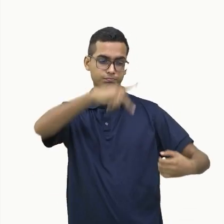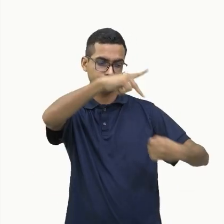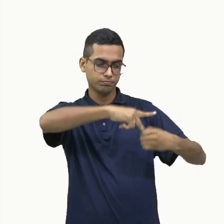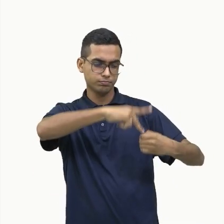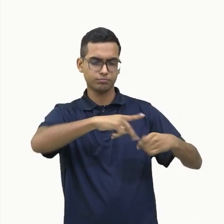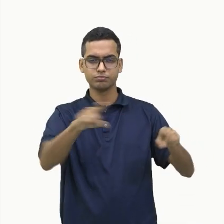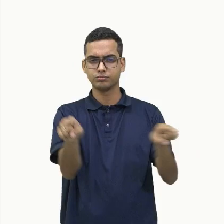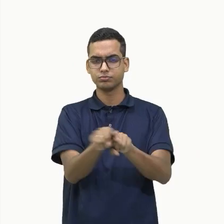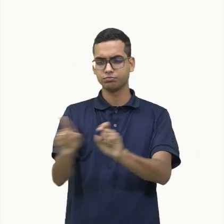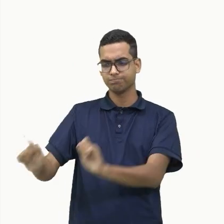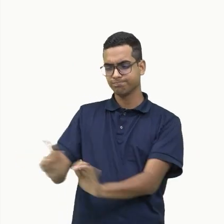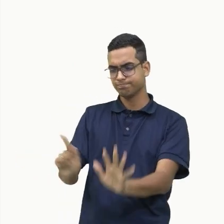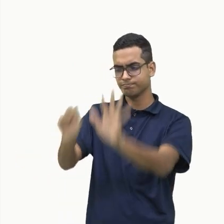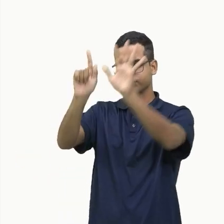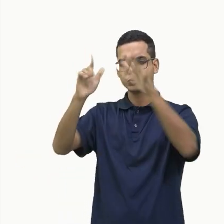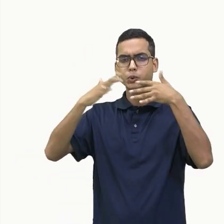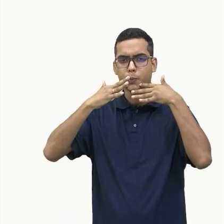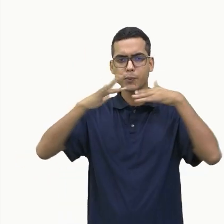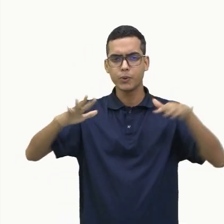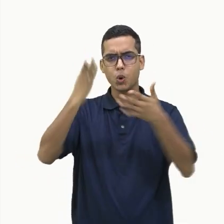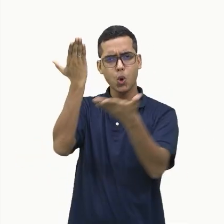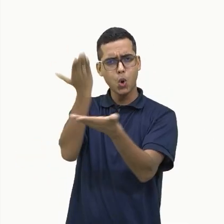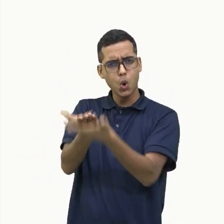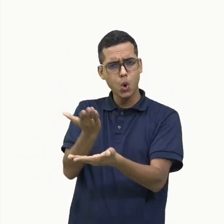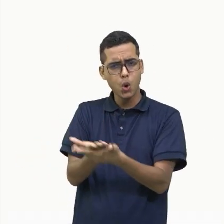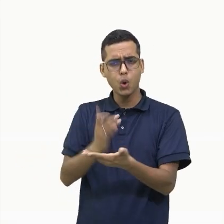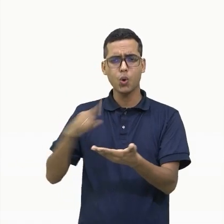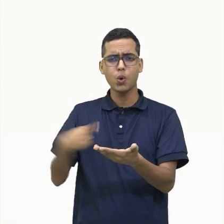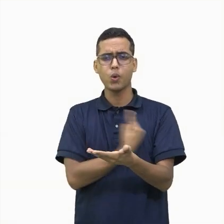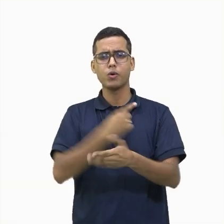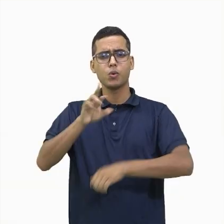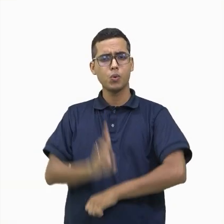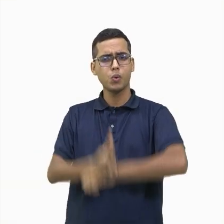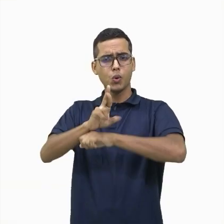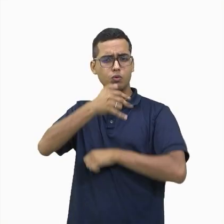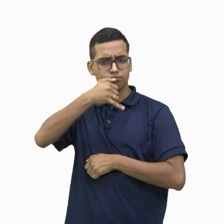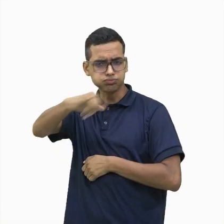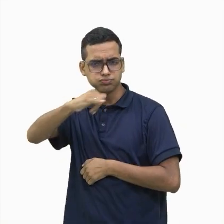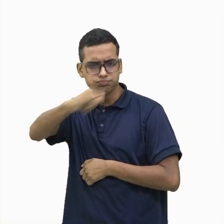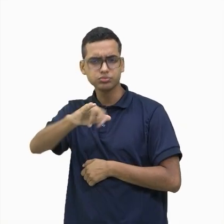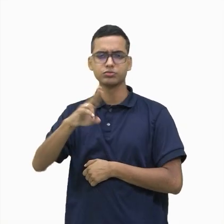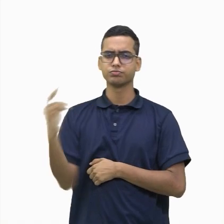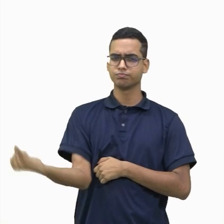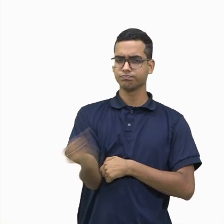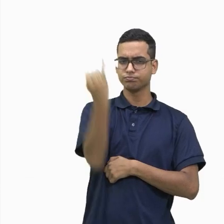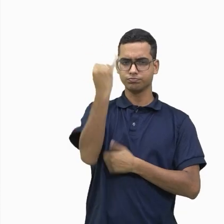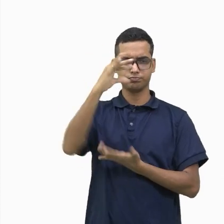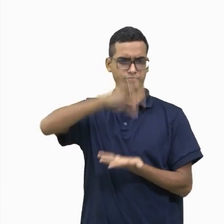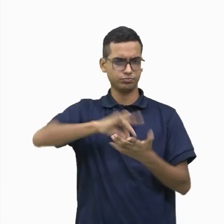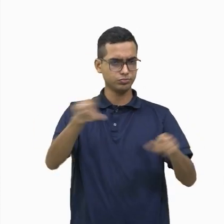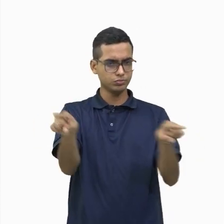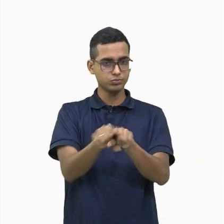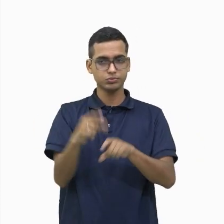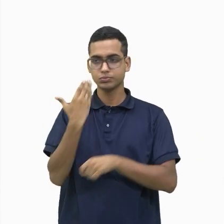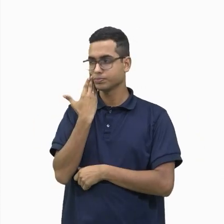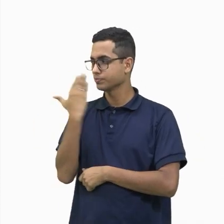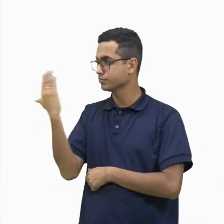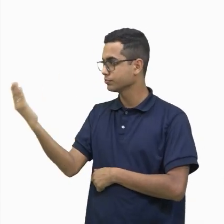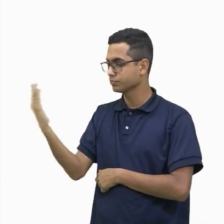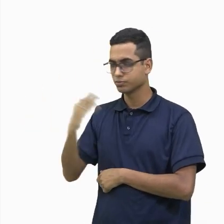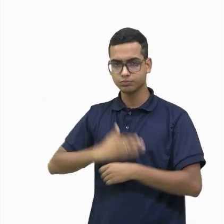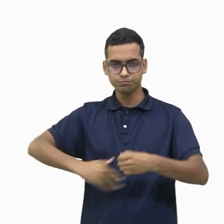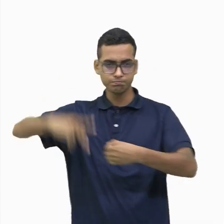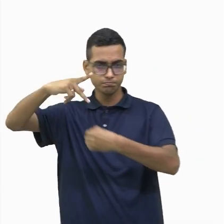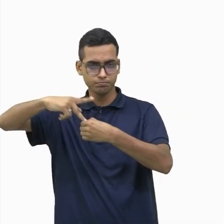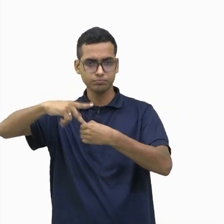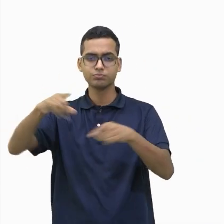natural. Olha só, nós iremos estudar, gente, esse recurso energético muito importante, tá? Que pega tanto a parte do petróleo